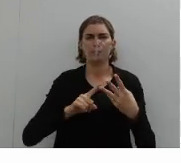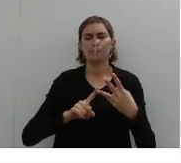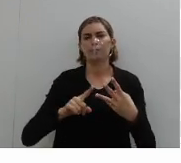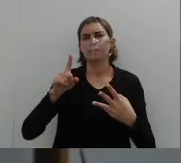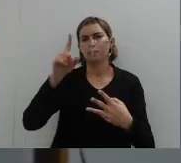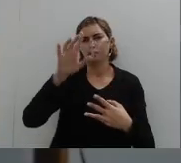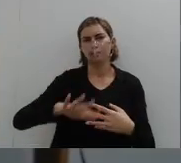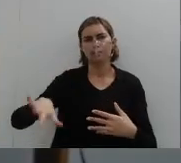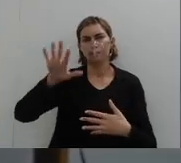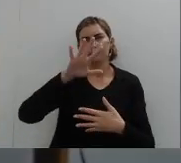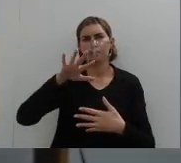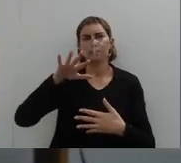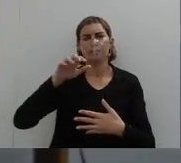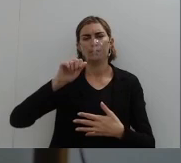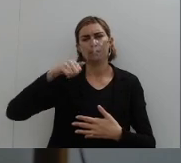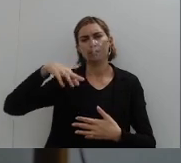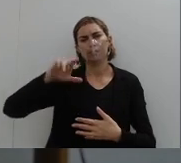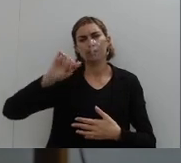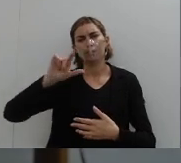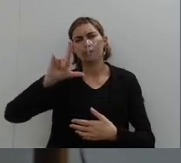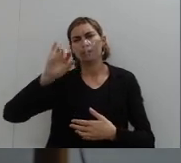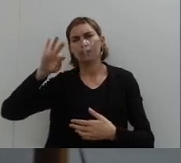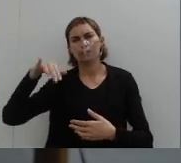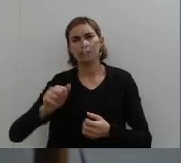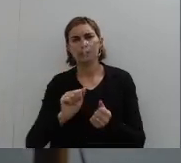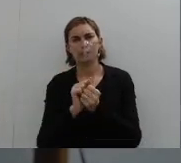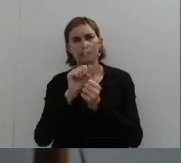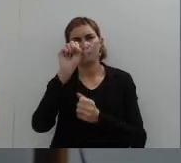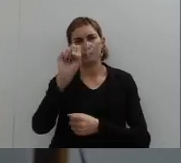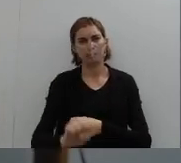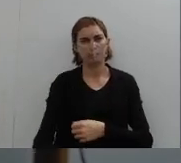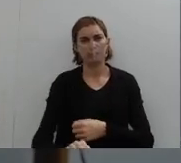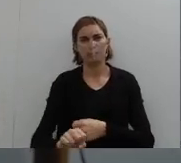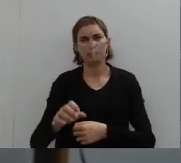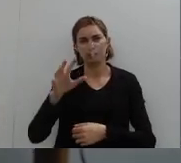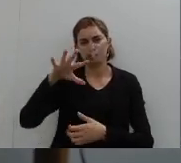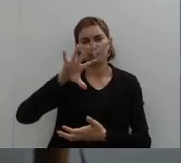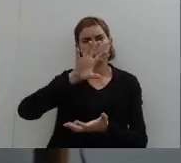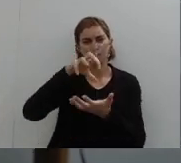América Latina com a América do Sul, ok? A gente tem a América